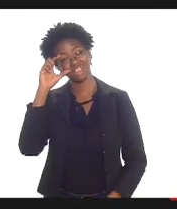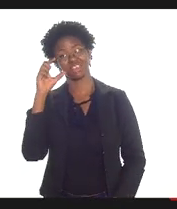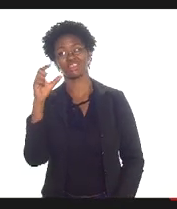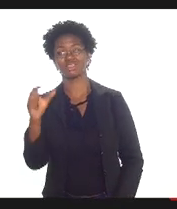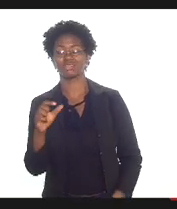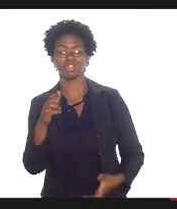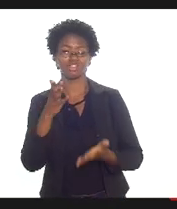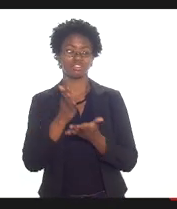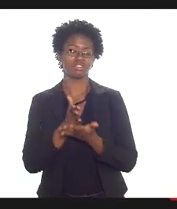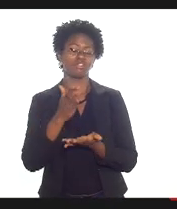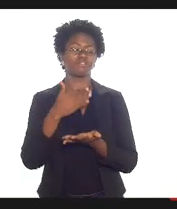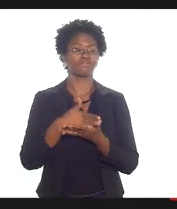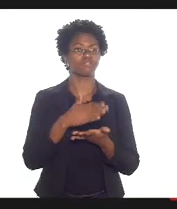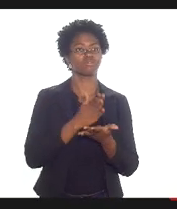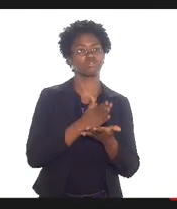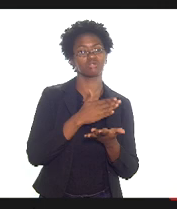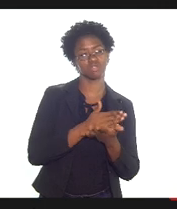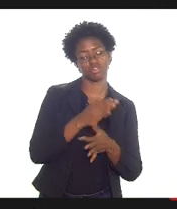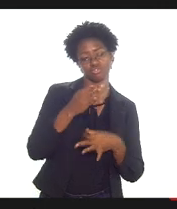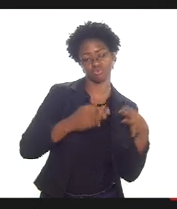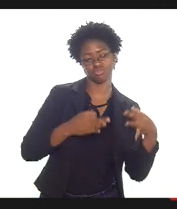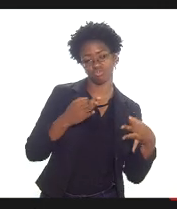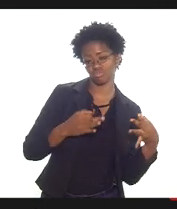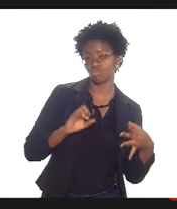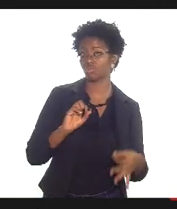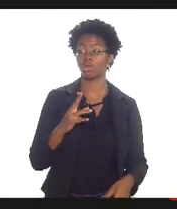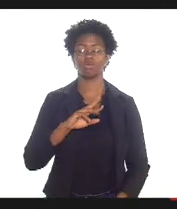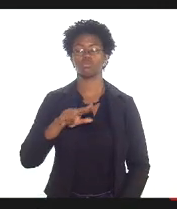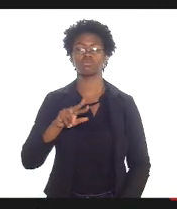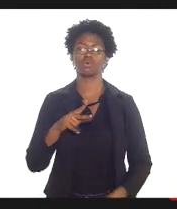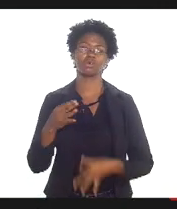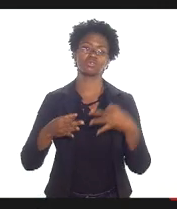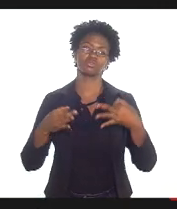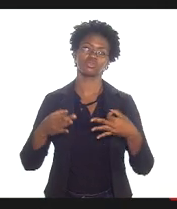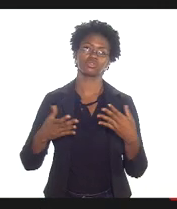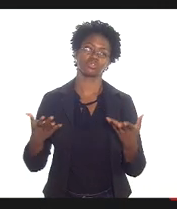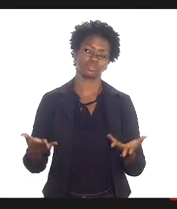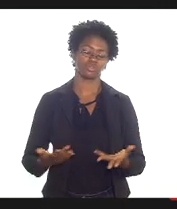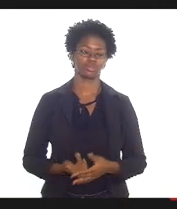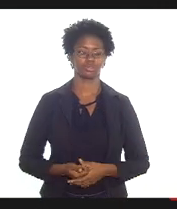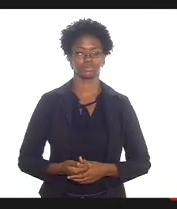divisão de campos é justa ou não.